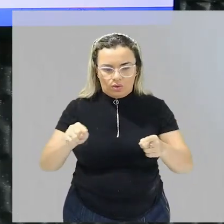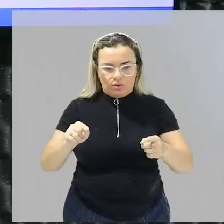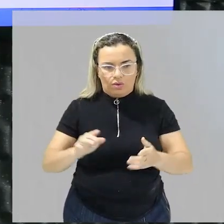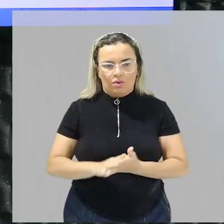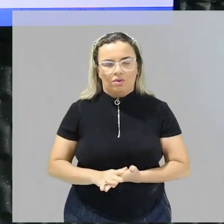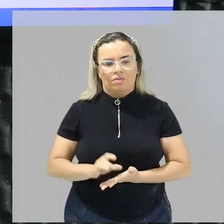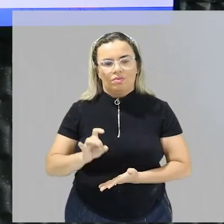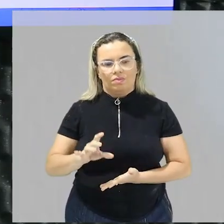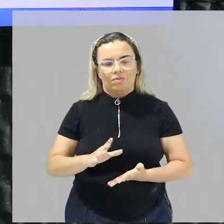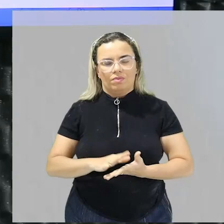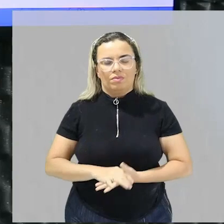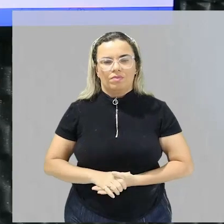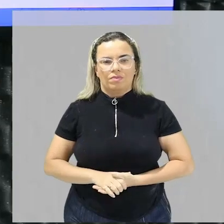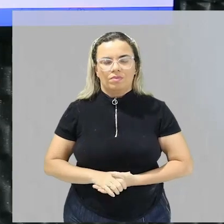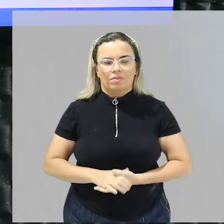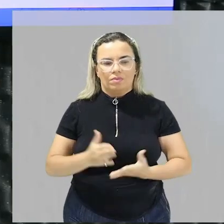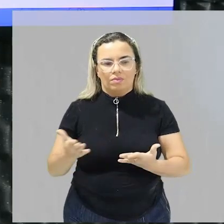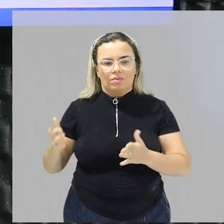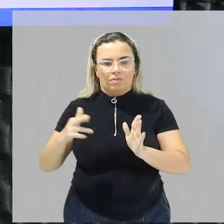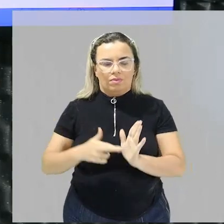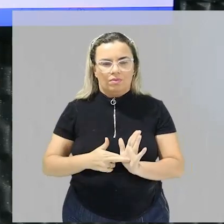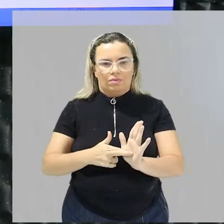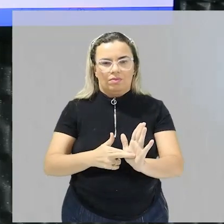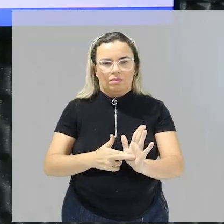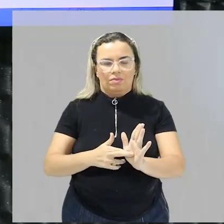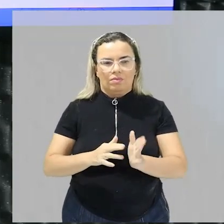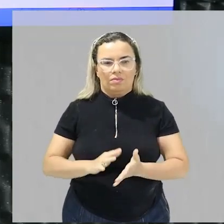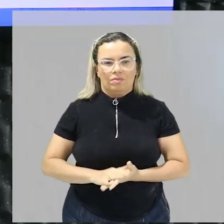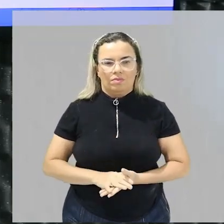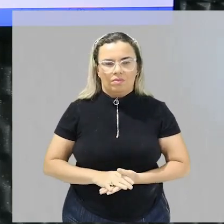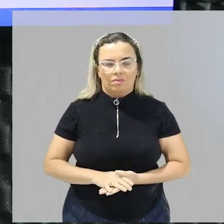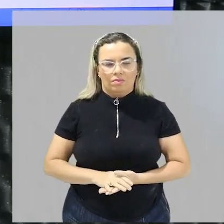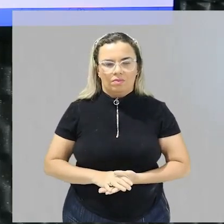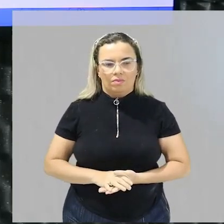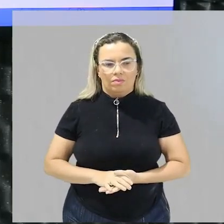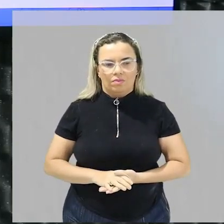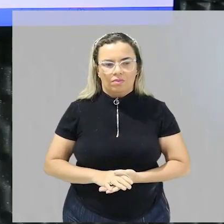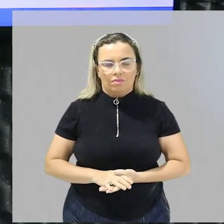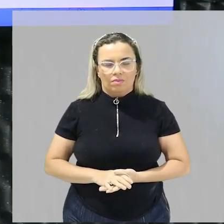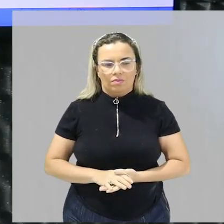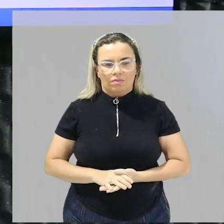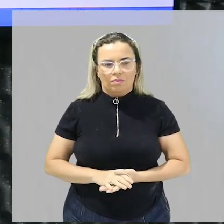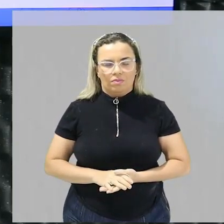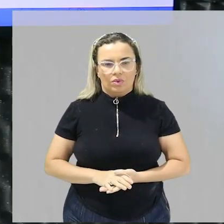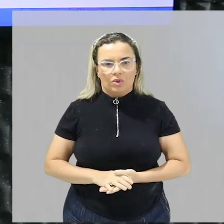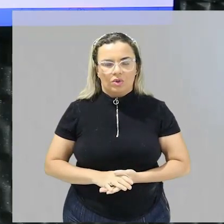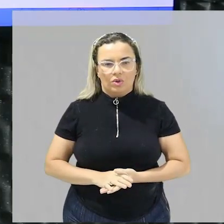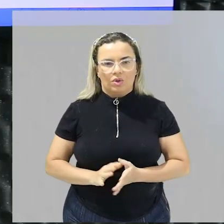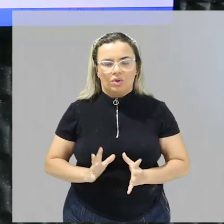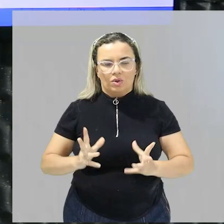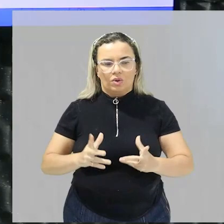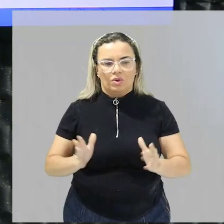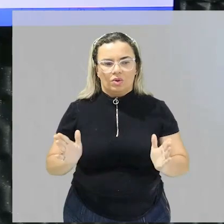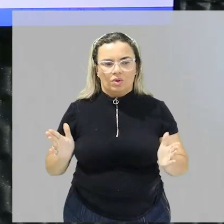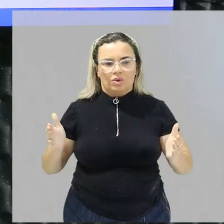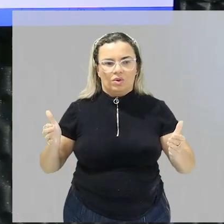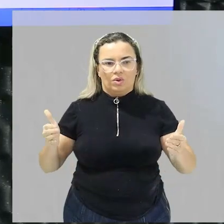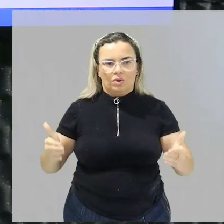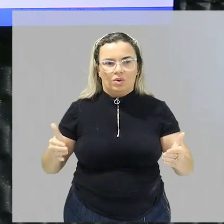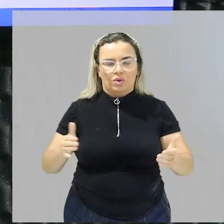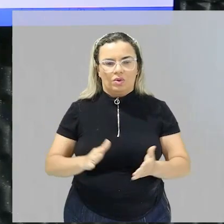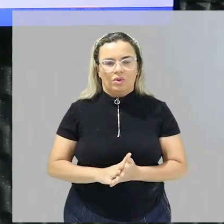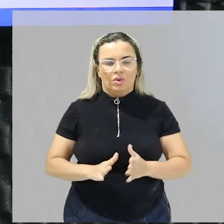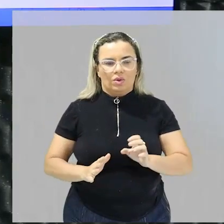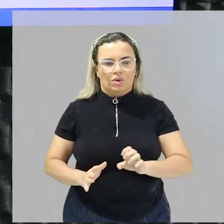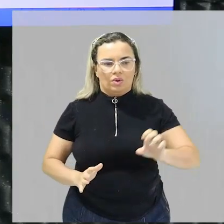só essas representações aqui tá no caso intervalo fechado à esquerda nas letras